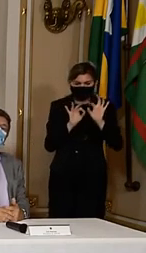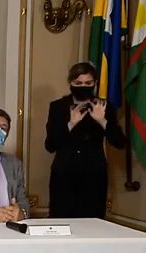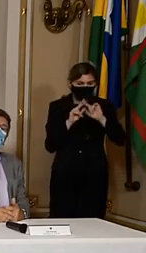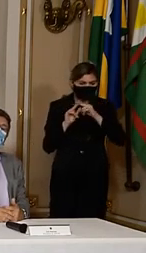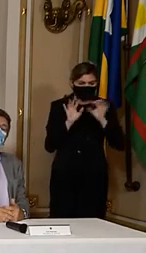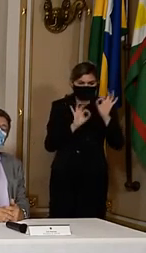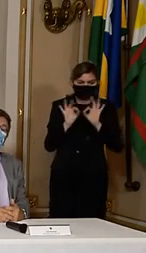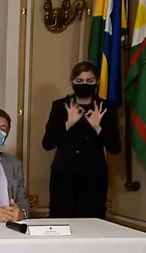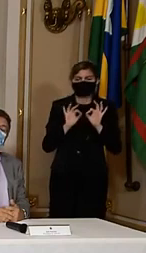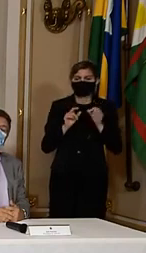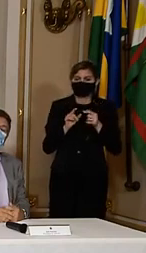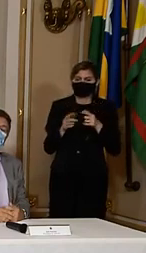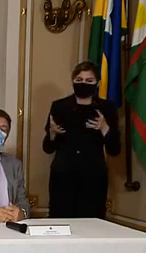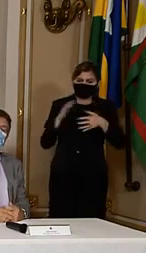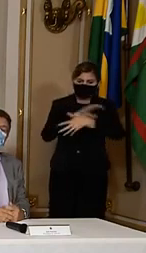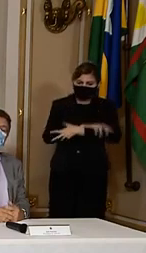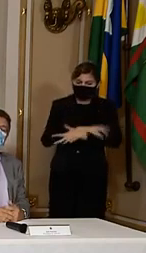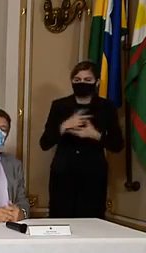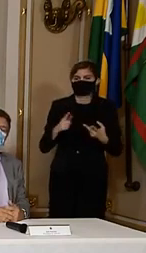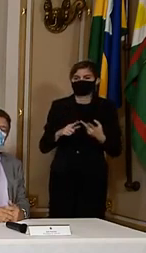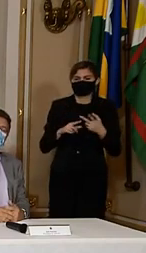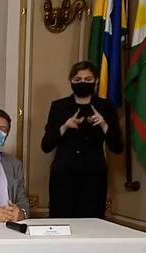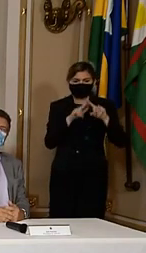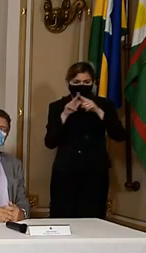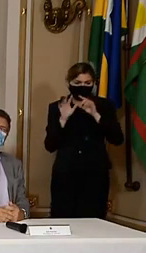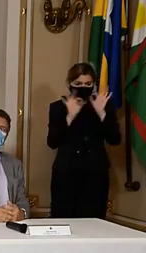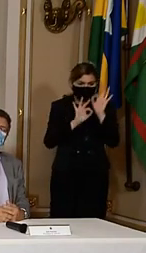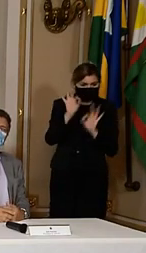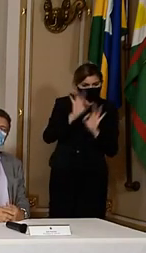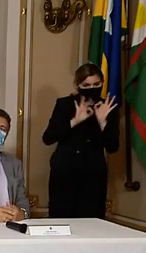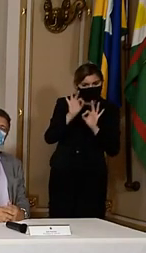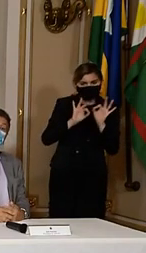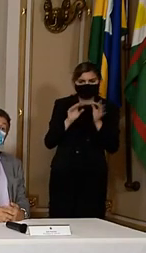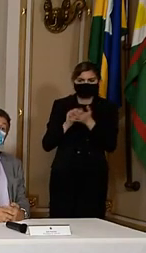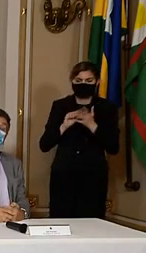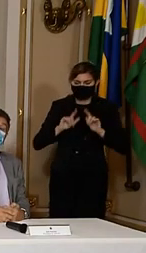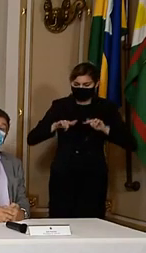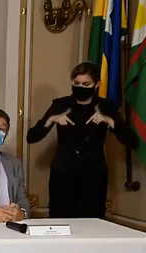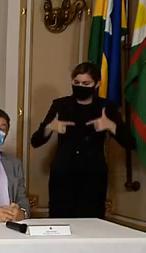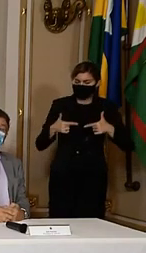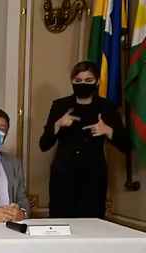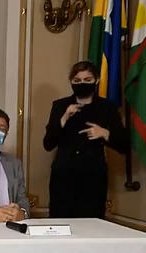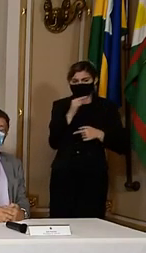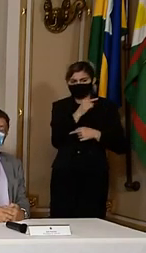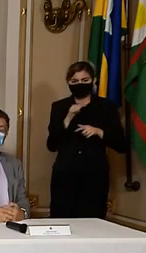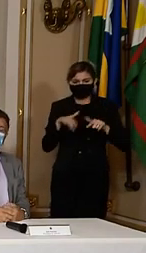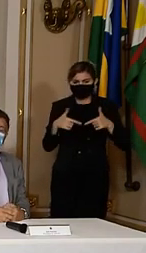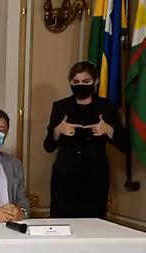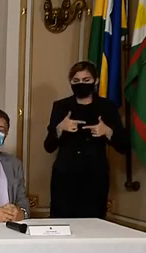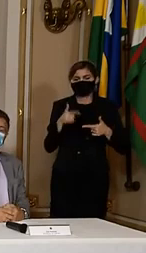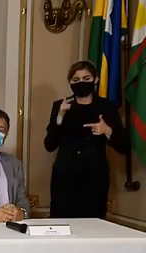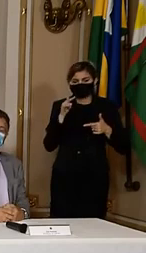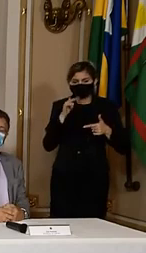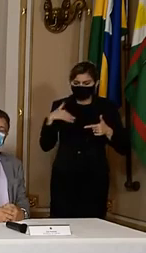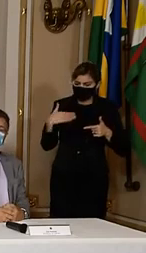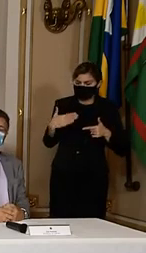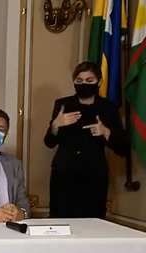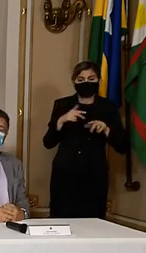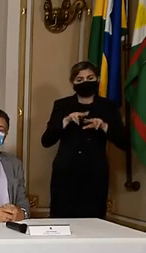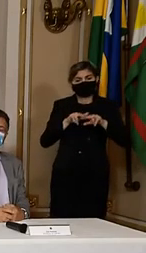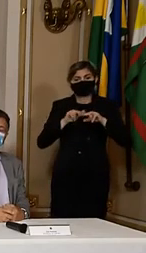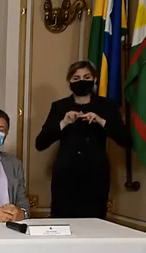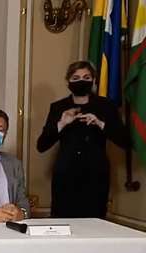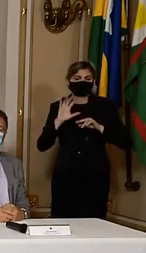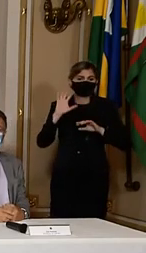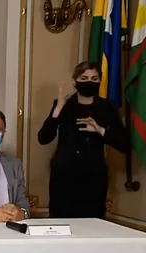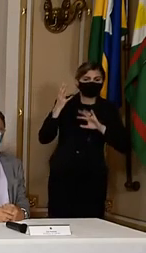vamos integrar vamos corrigir aquelas ações que estavam funcionando e por algum